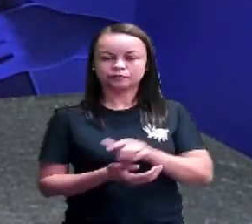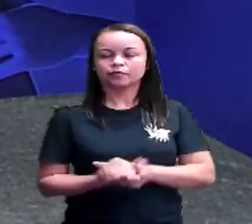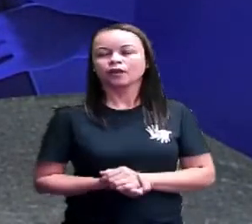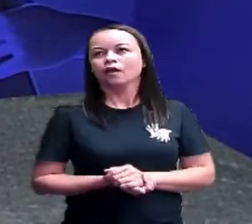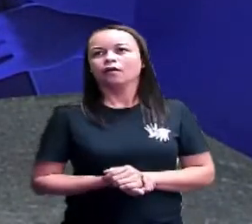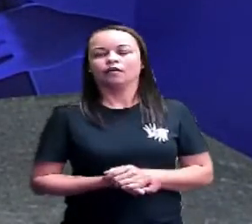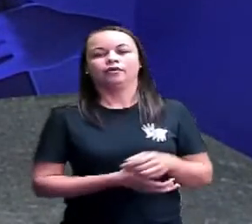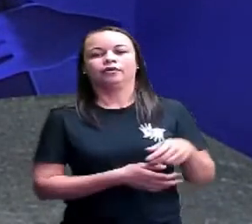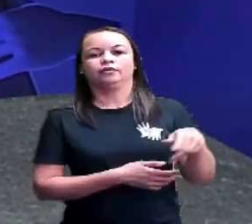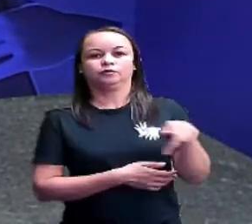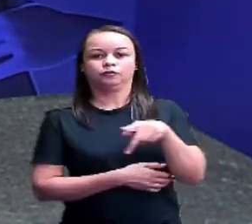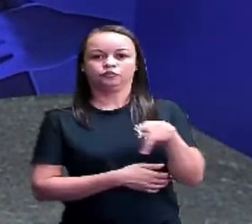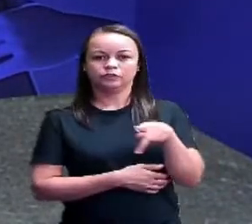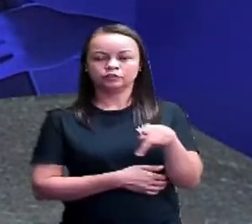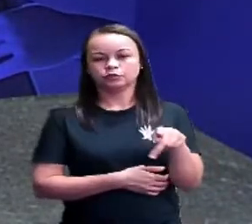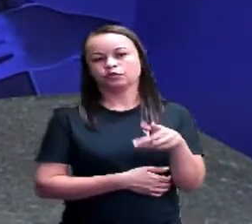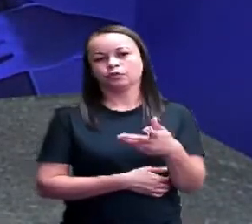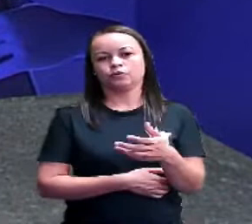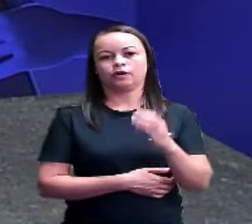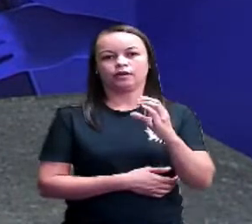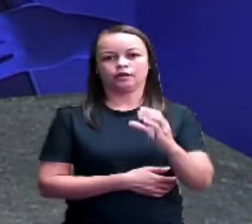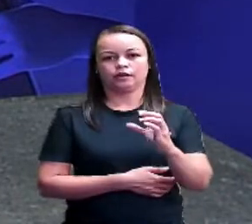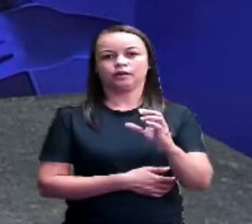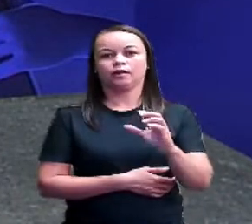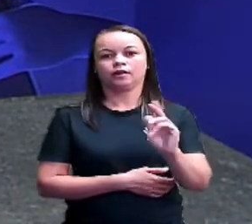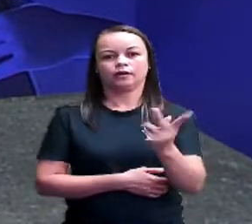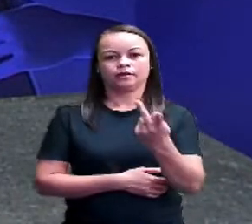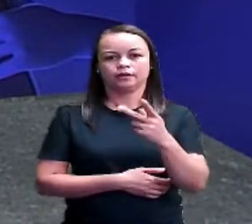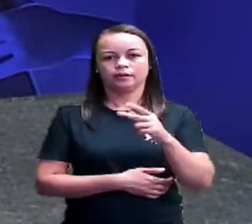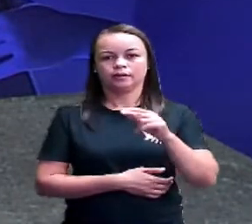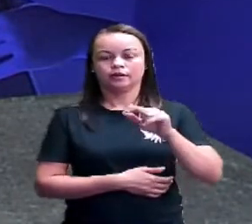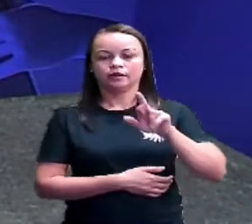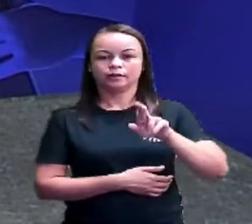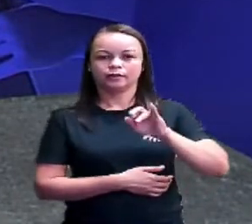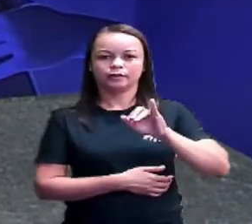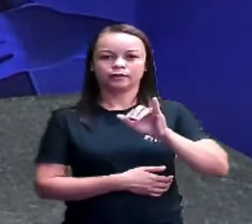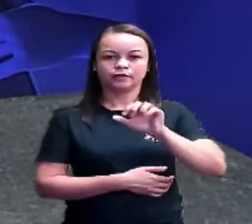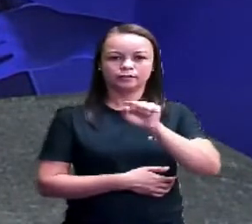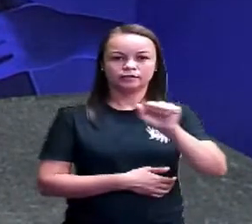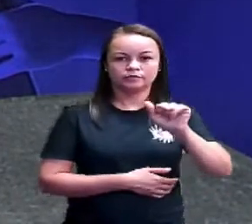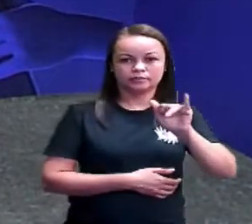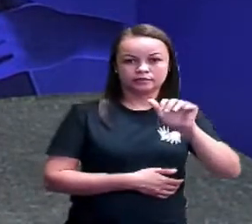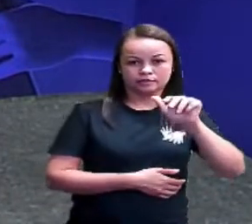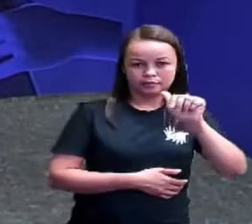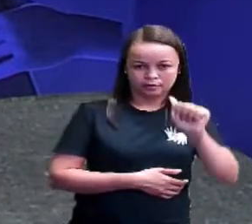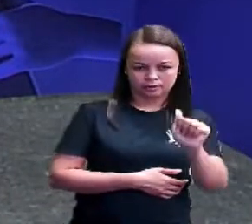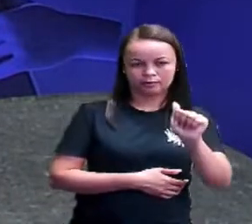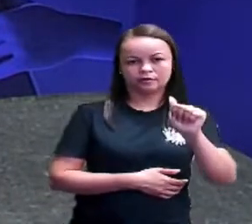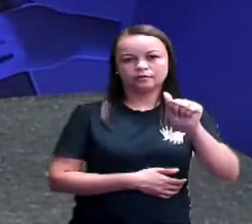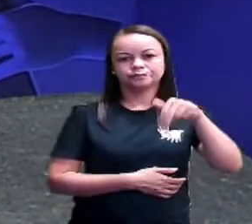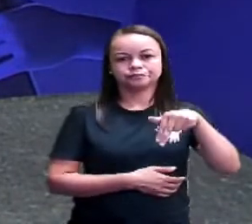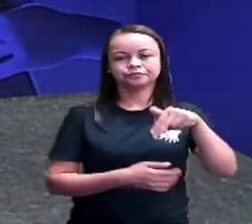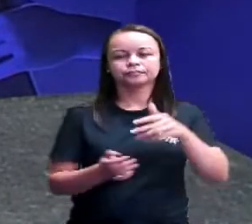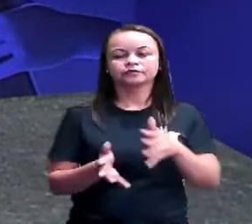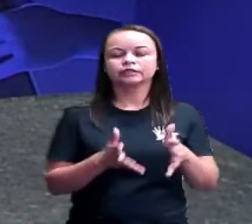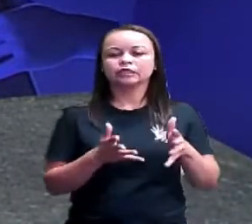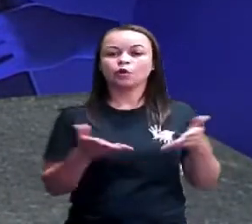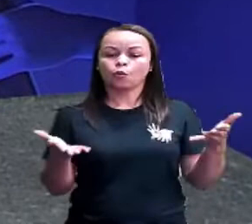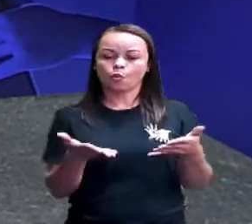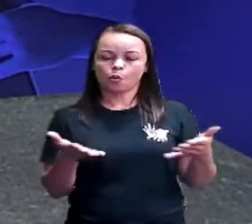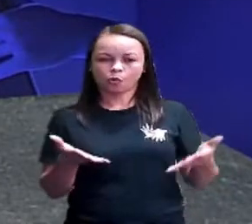professora Cristian Ferrão, ou Tia Cris, e a gente vai falar sobre a disciplina